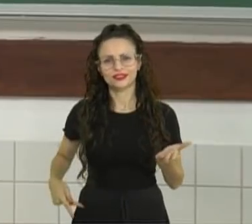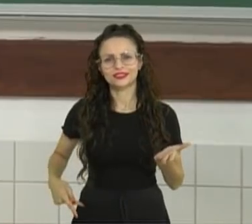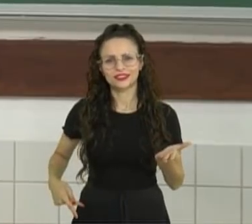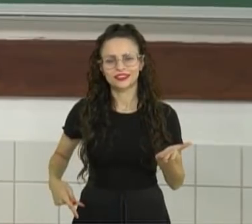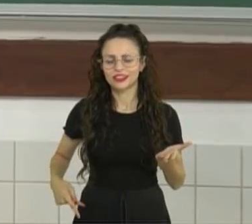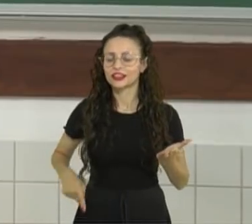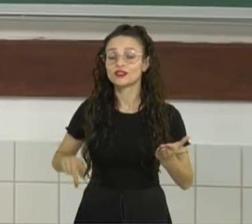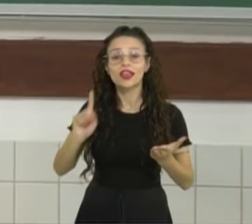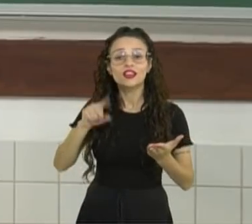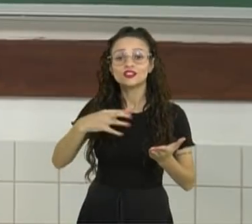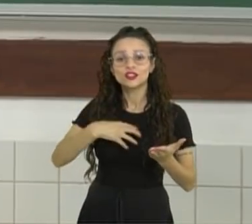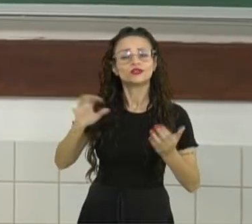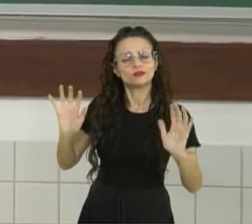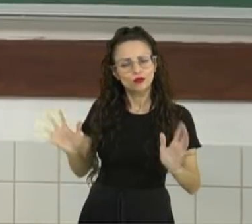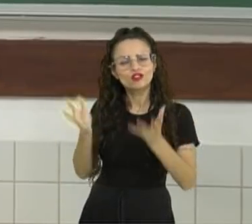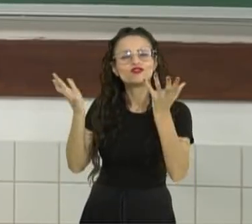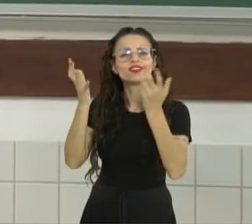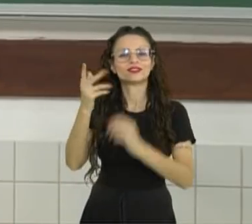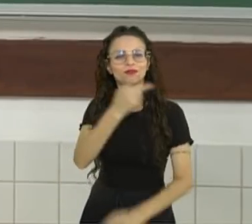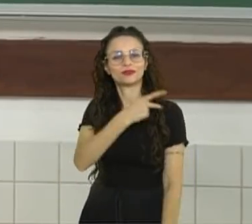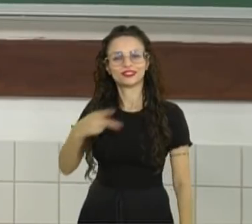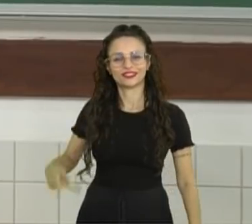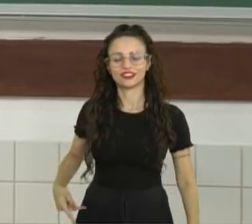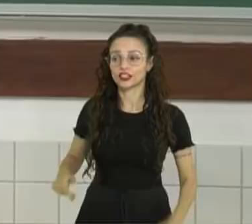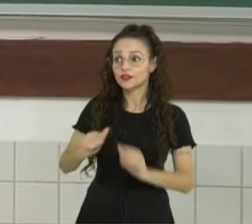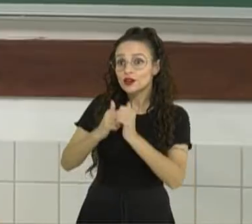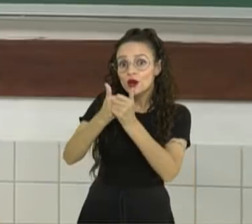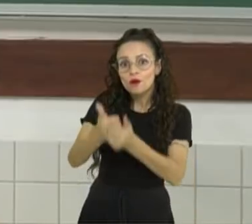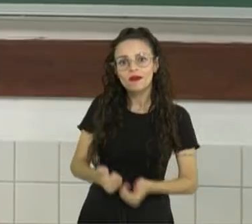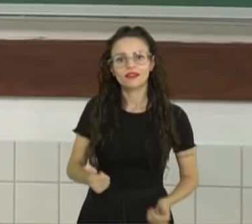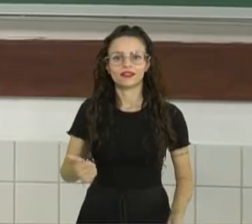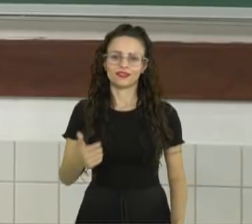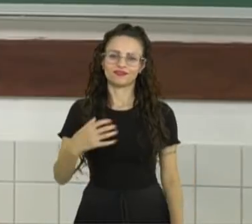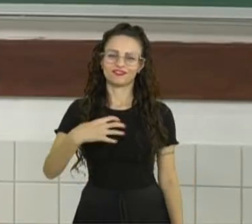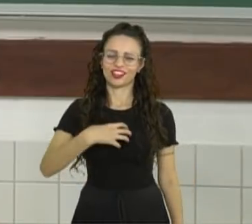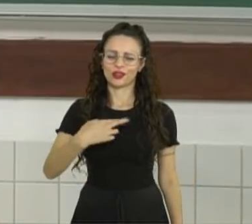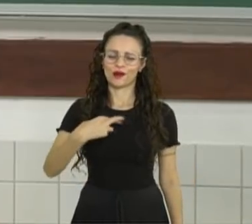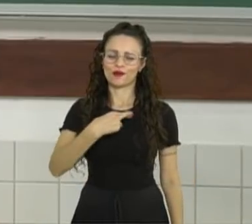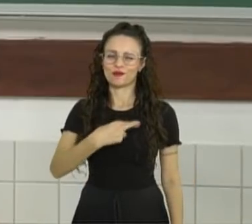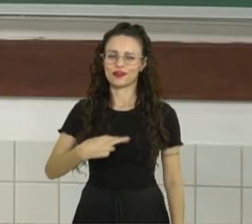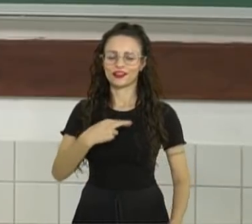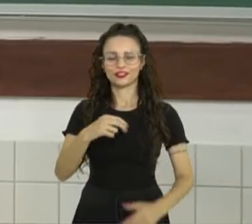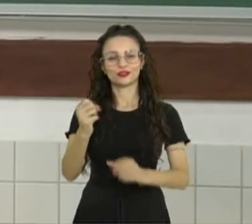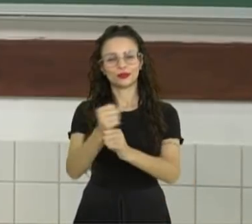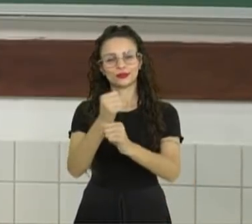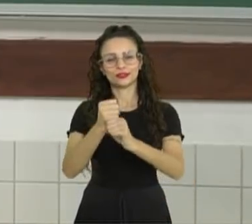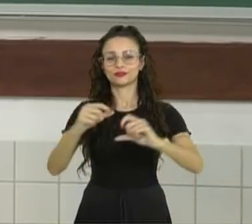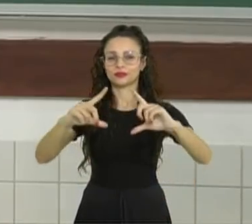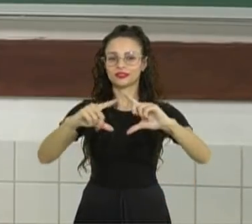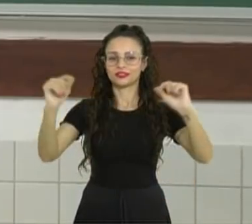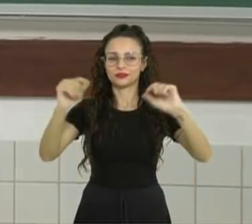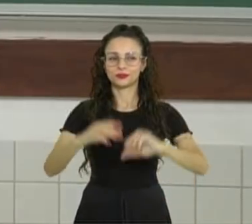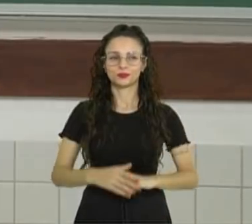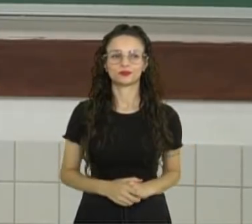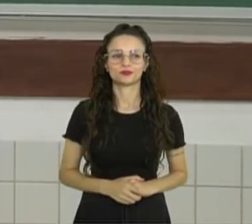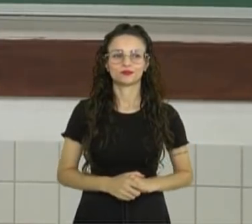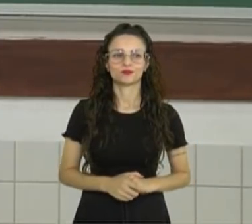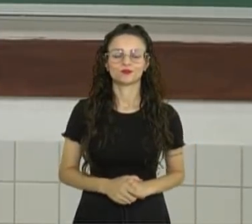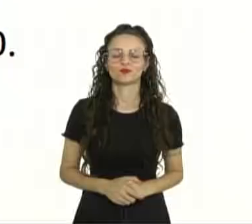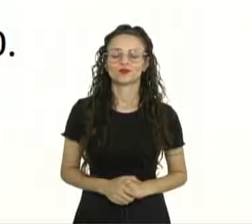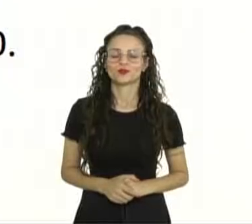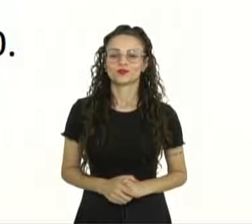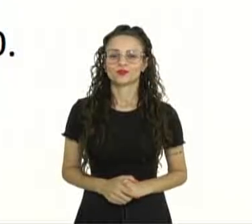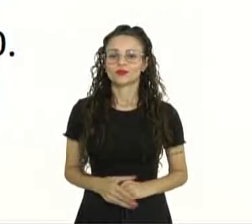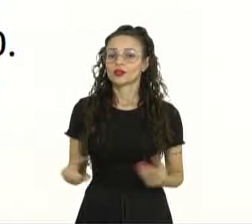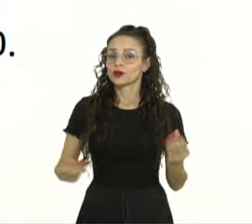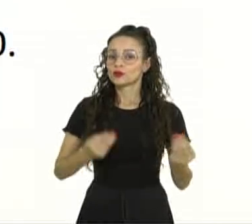forma de motivação, para dizer que o presidente estava acompanhando tudo, o lado romântico da construção de Brasília. Como o